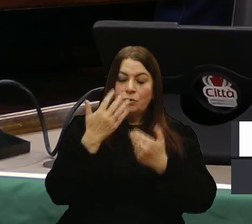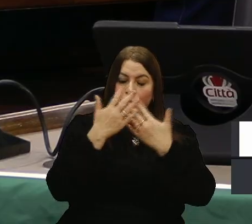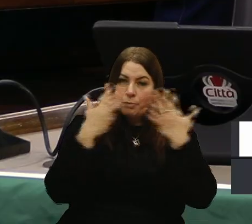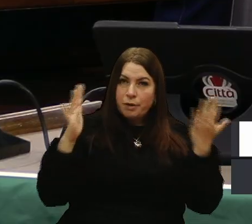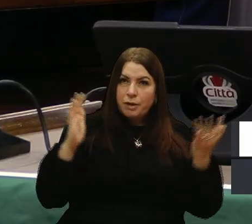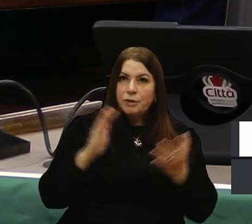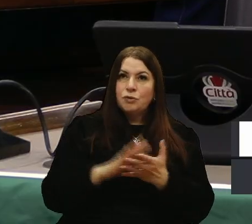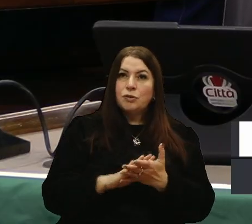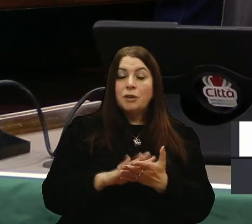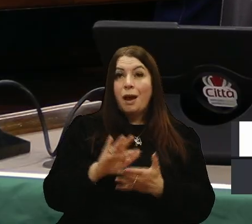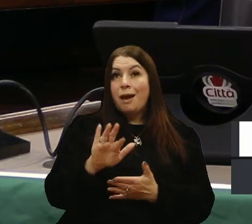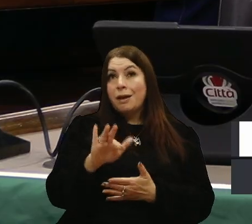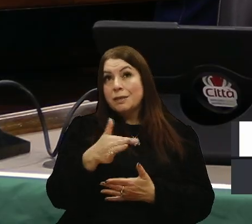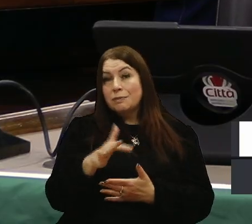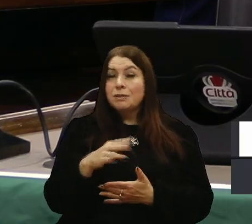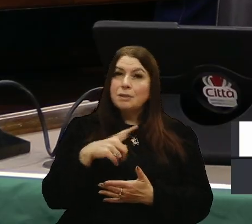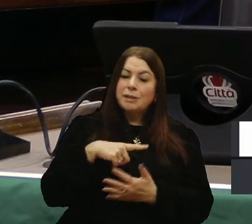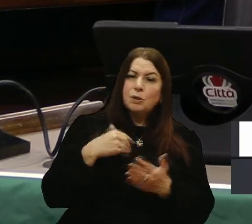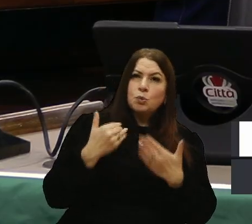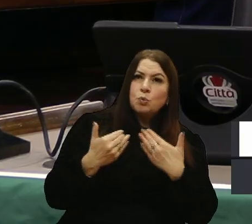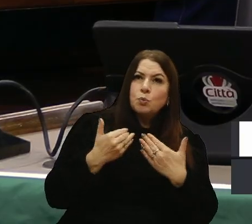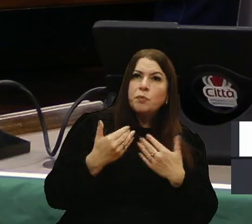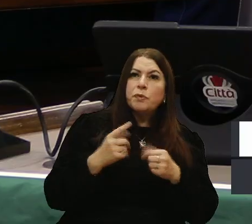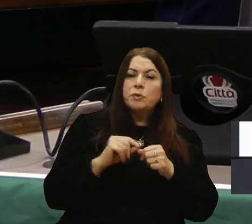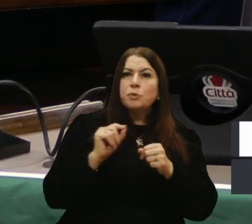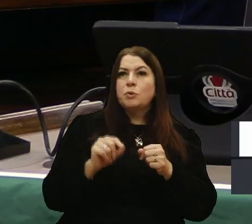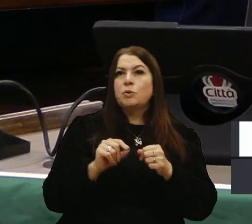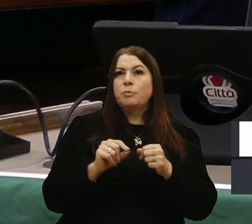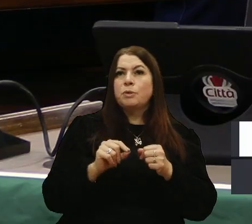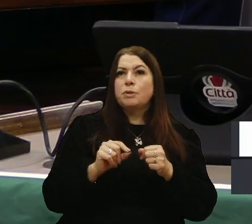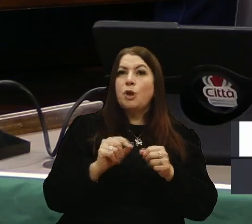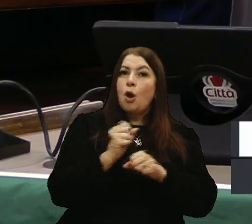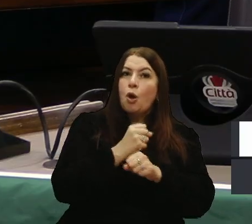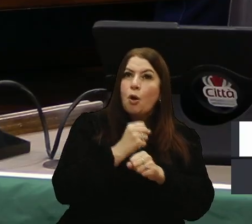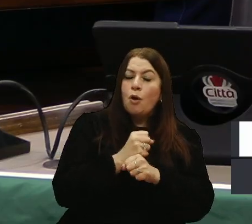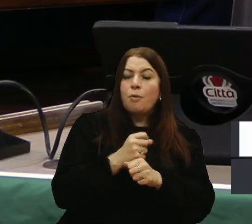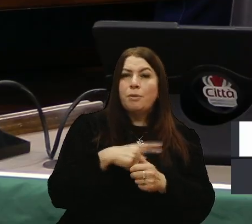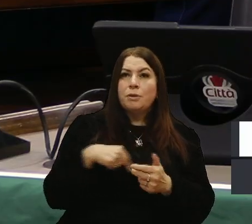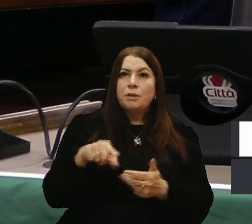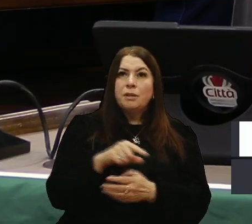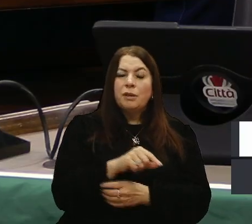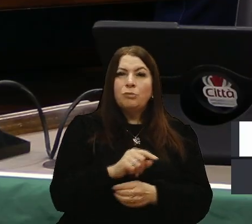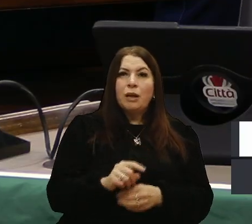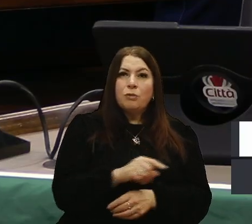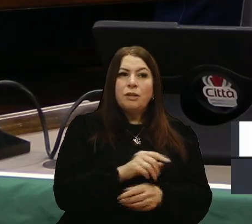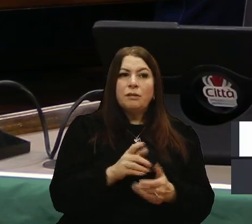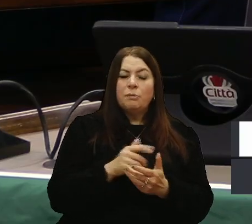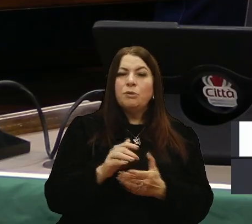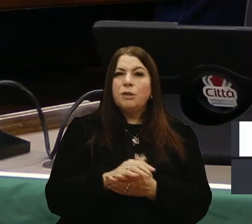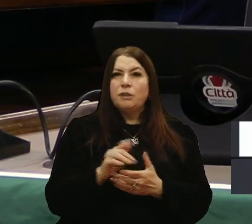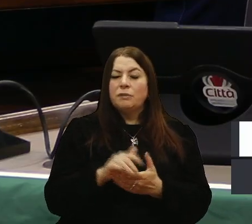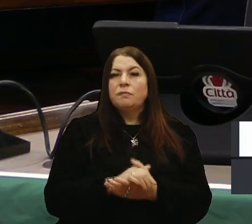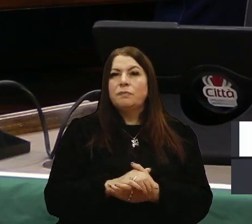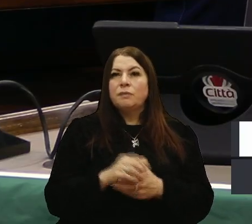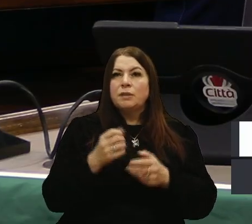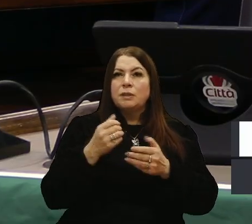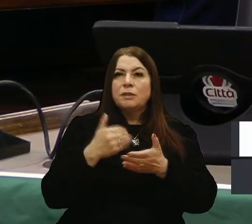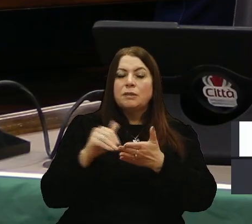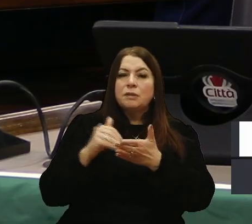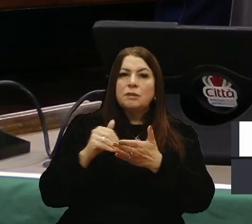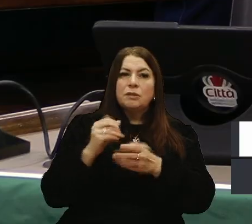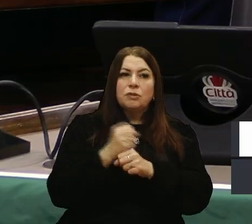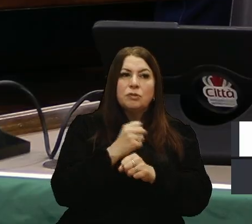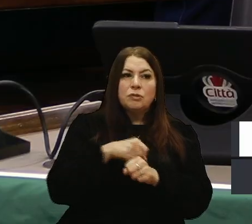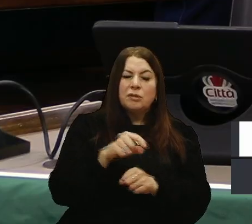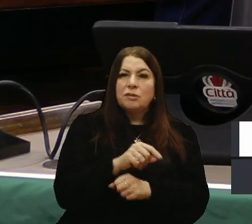ambiente. Às vezes, eles têm dúvidas referente à questão de obras. Então, a gente levou o secretário de obras.